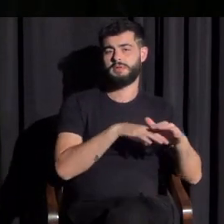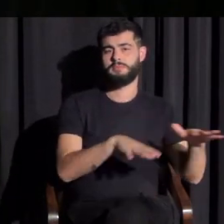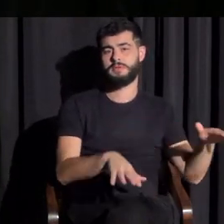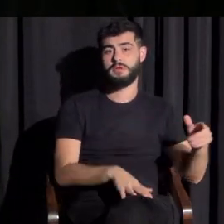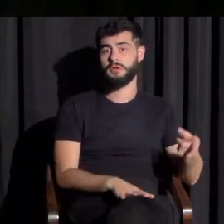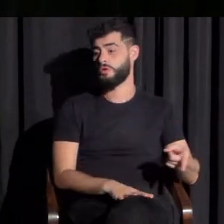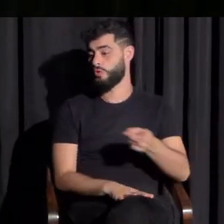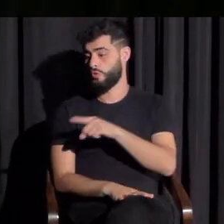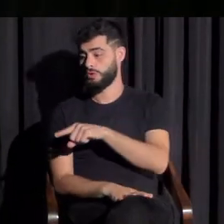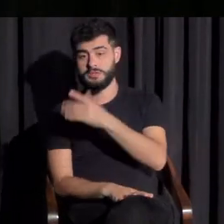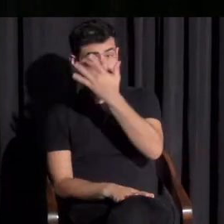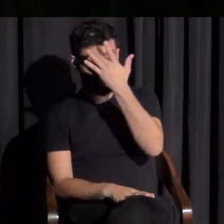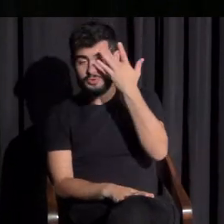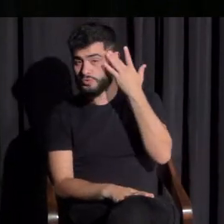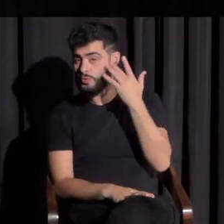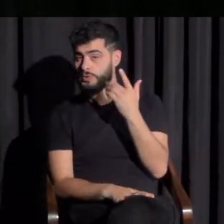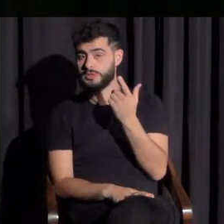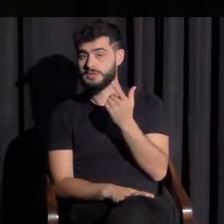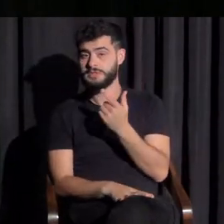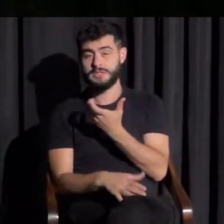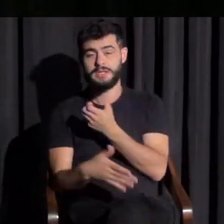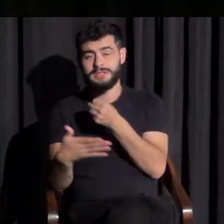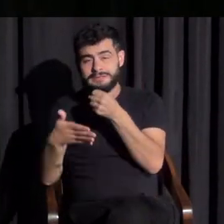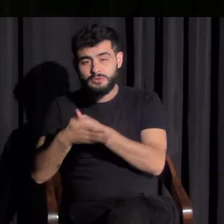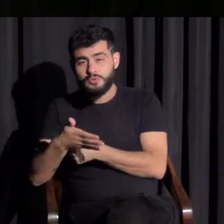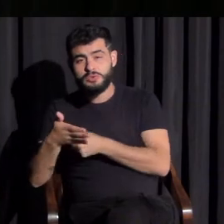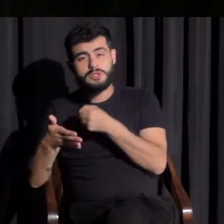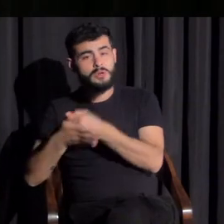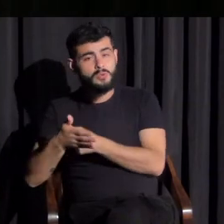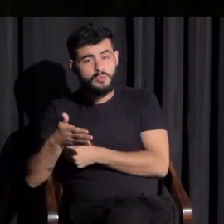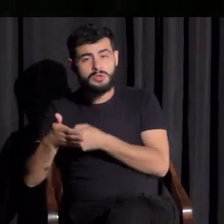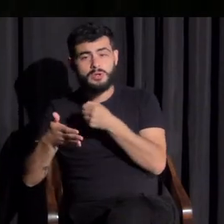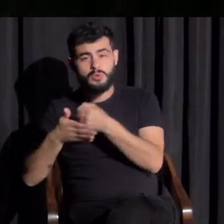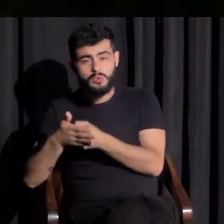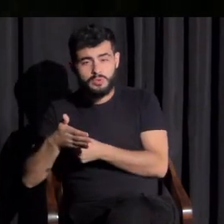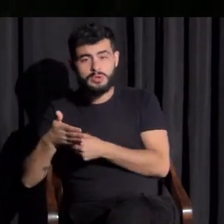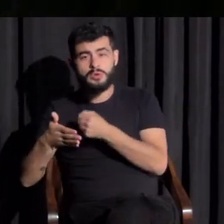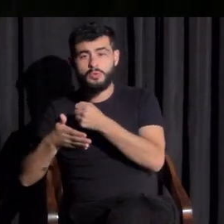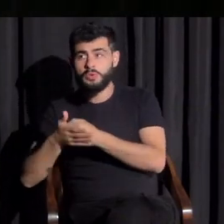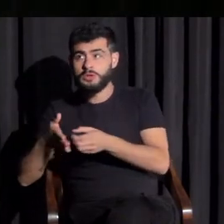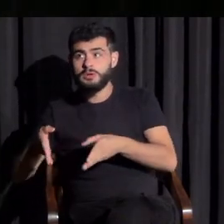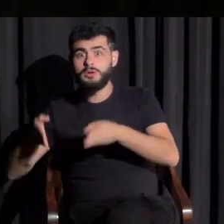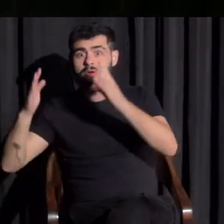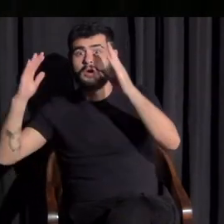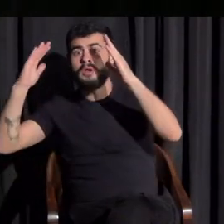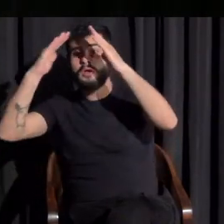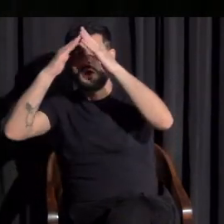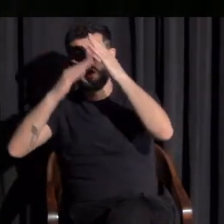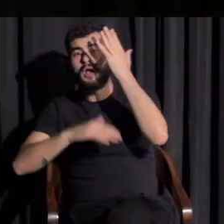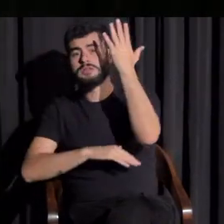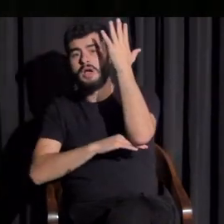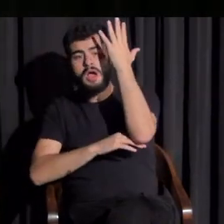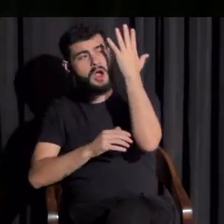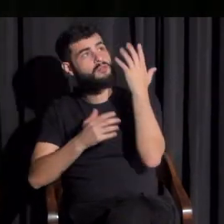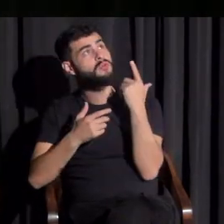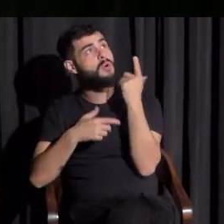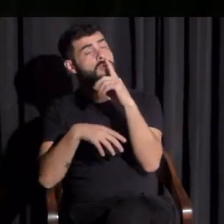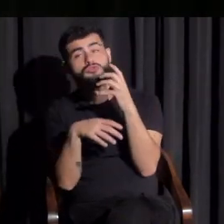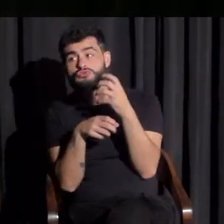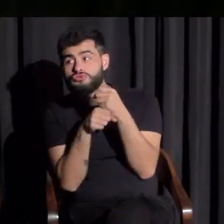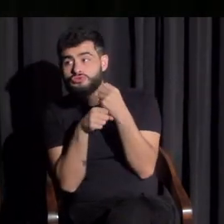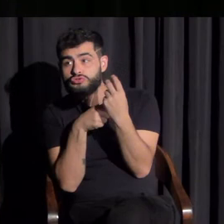por moradia, sequer tinham um tronco para se agarrar no meio dessa